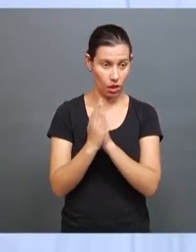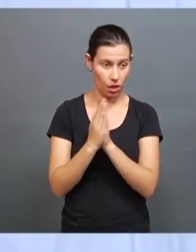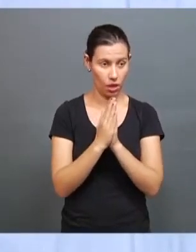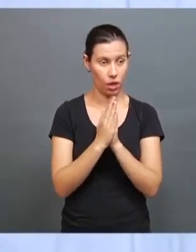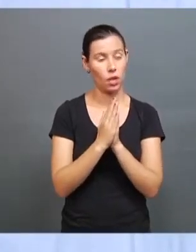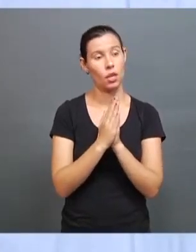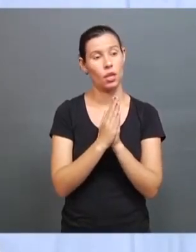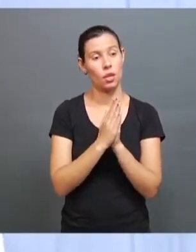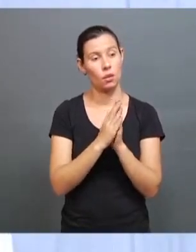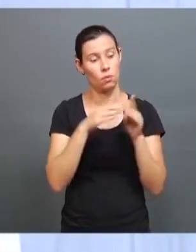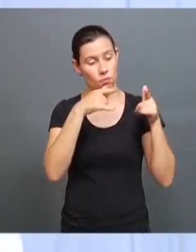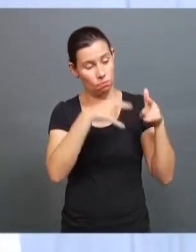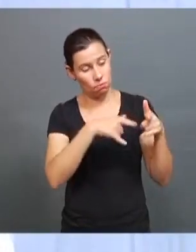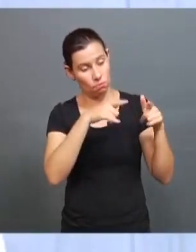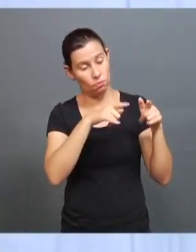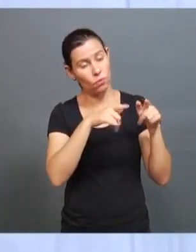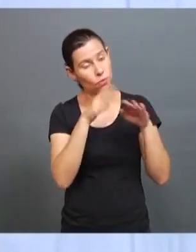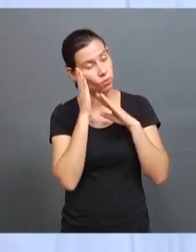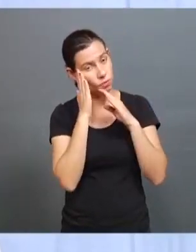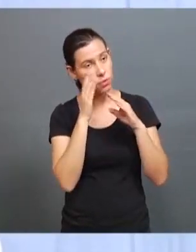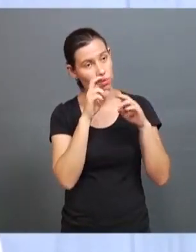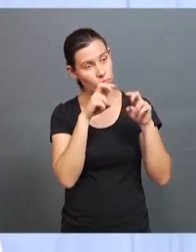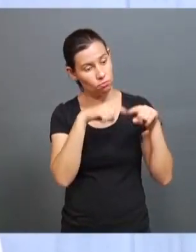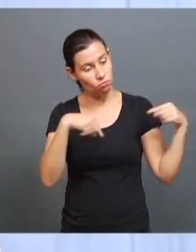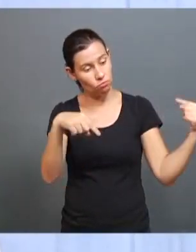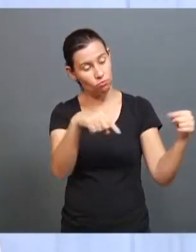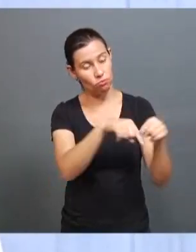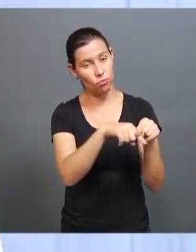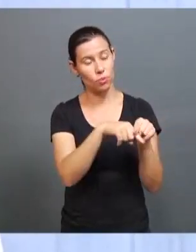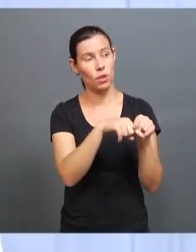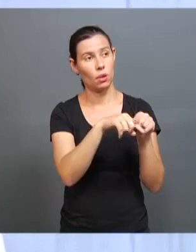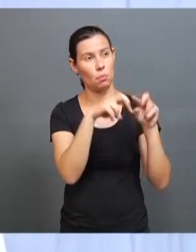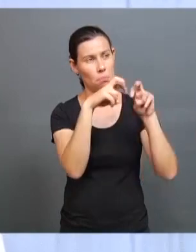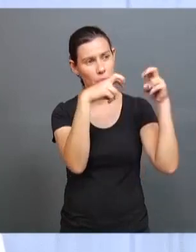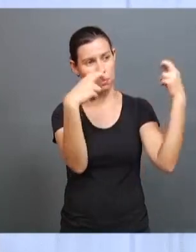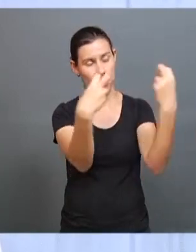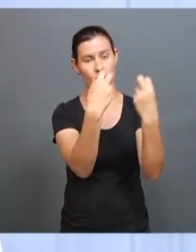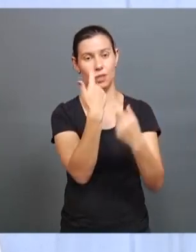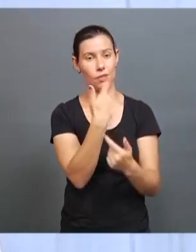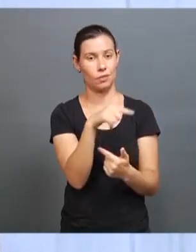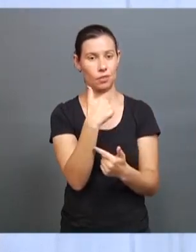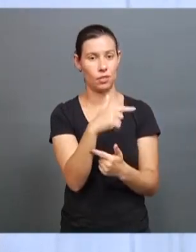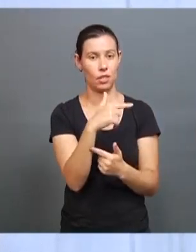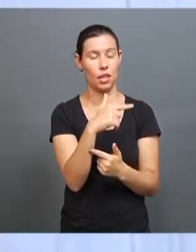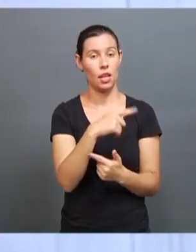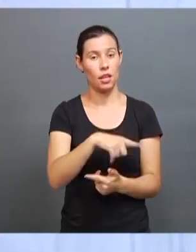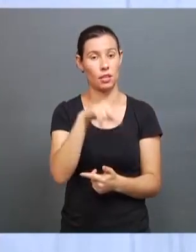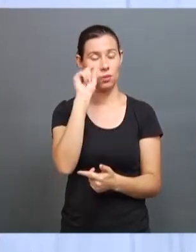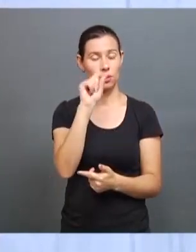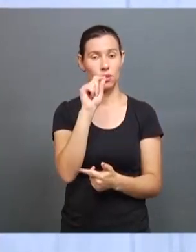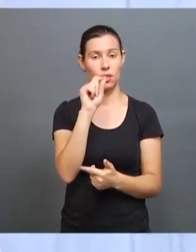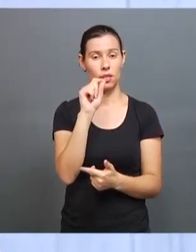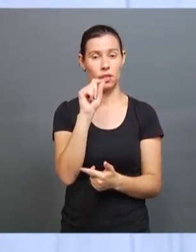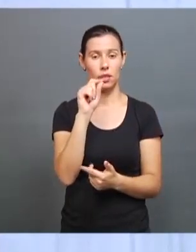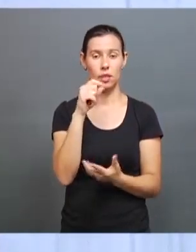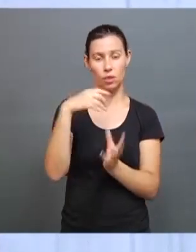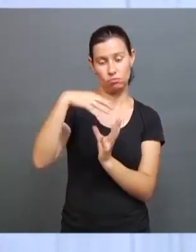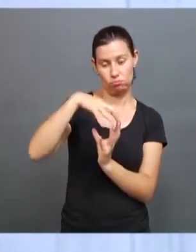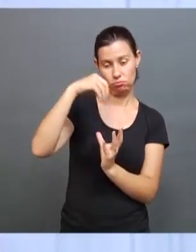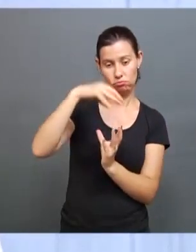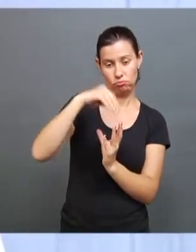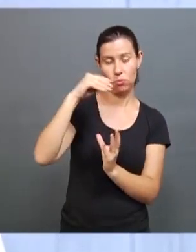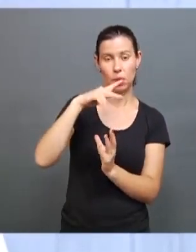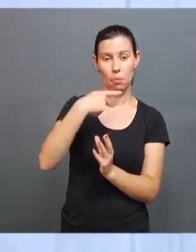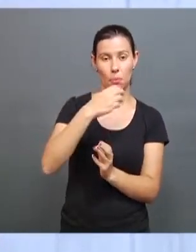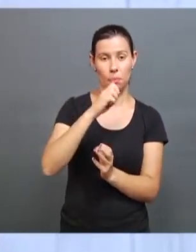boneca, acho que não é agora, depois, né, e nunca dei essa boneca para ela. No aniversário dela, ela ganhou uma boneca de uma tia. Ela é um amor com essa